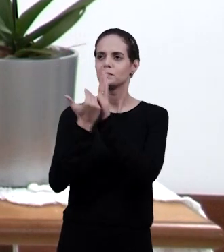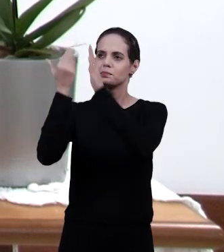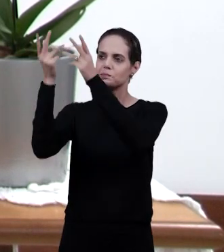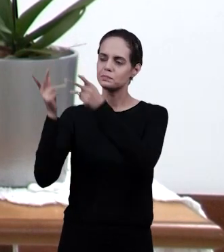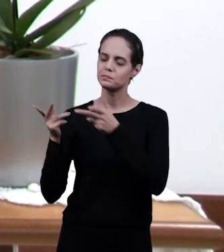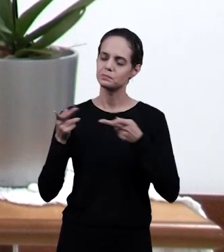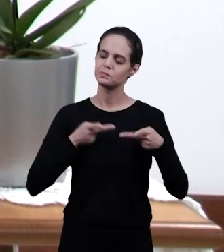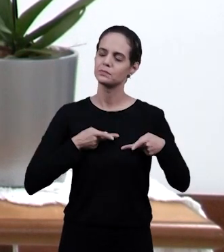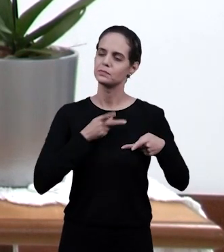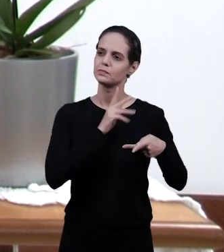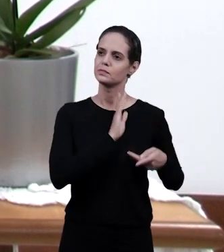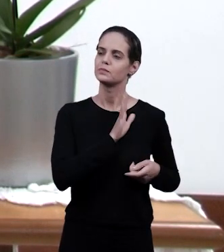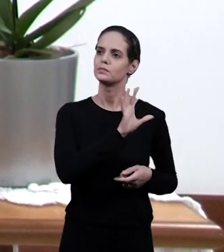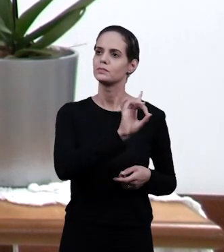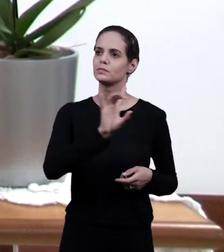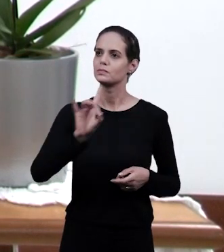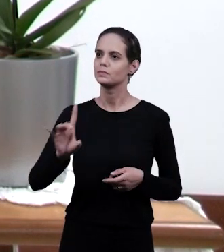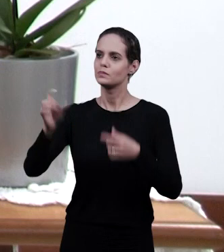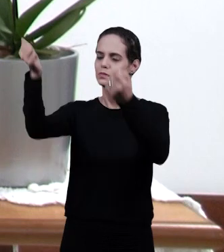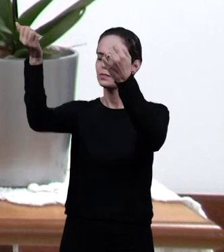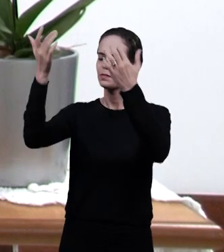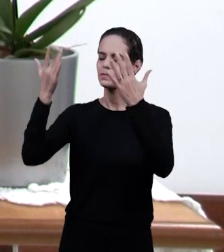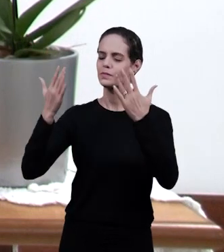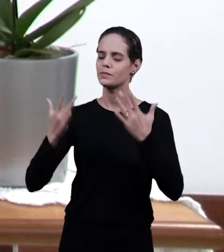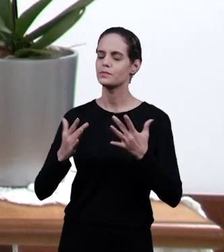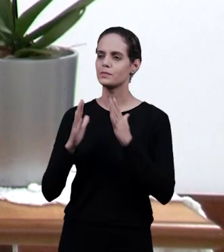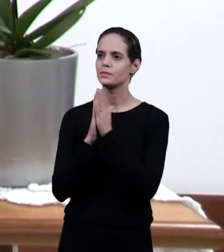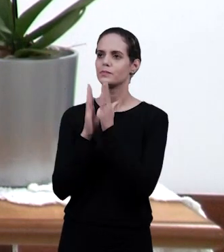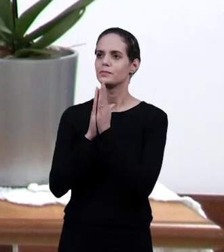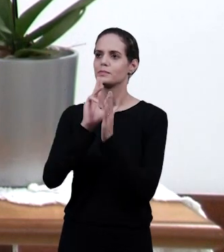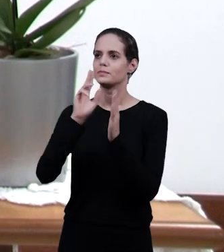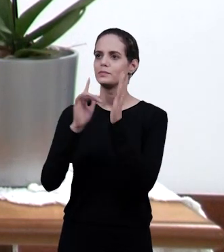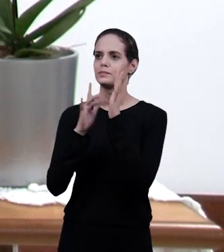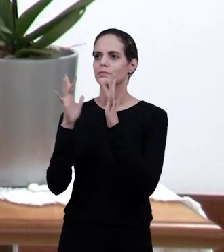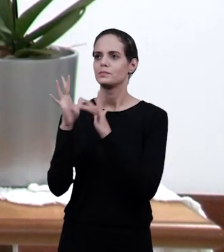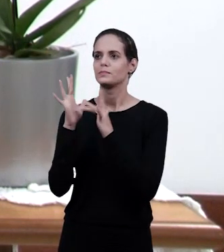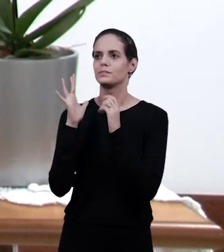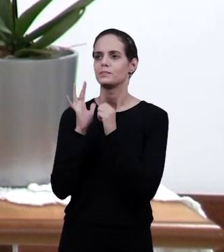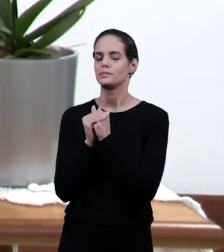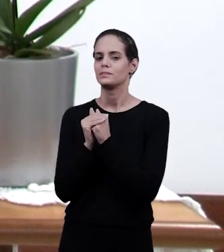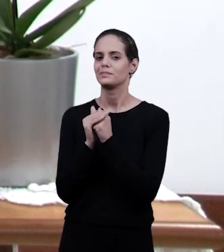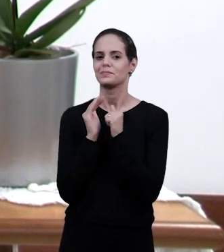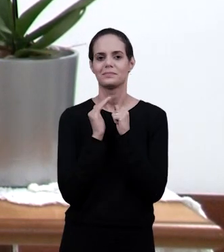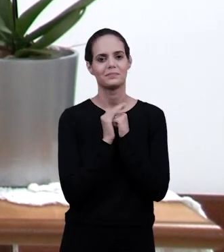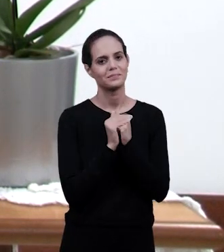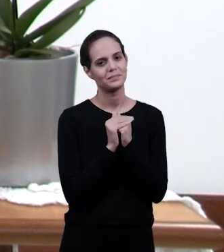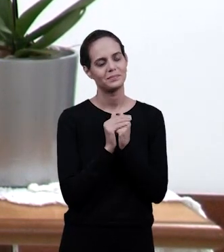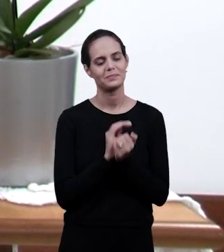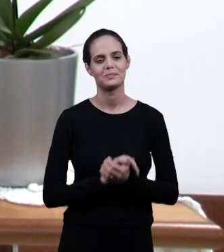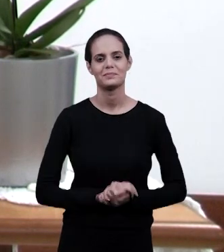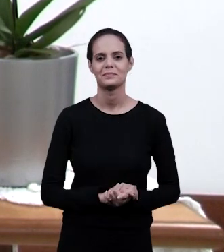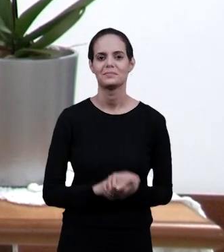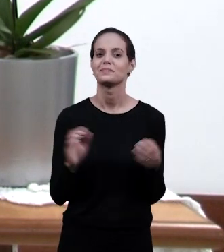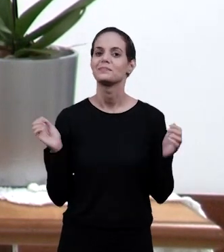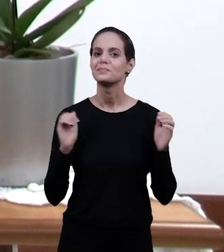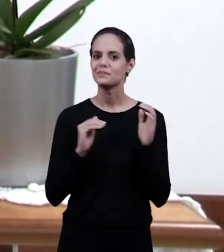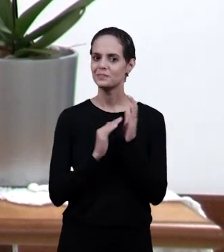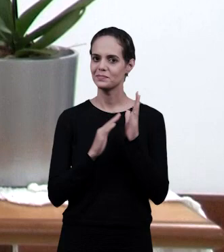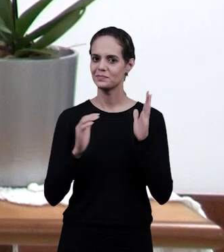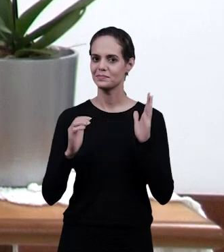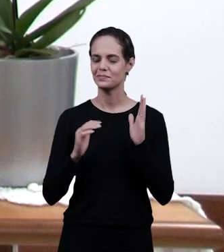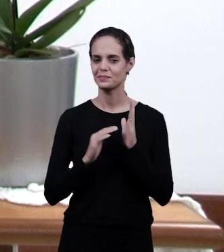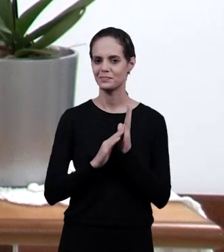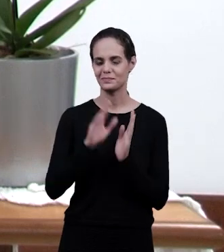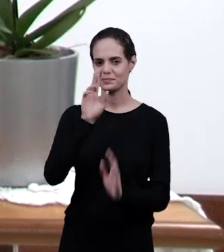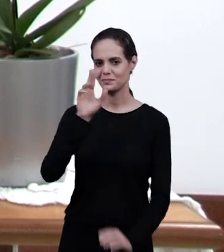Visita os corações, dá-nos a tua bênção, oramos em nome do Senhor Jesus. Amém. Vamos louvar o nome do